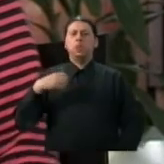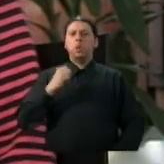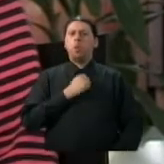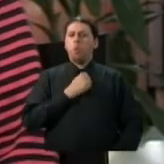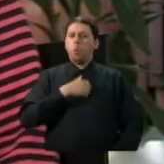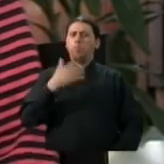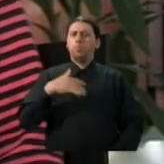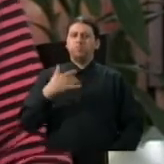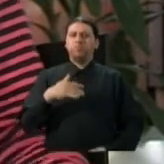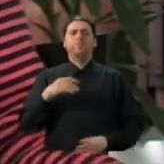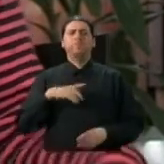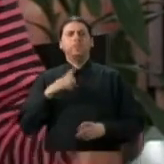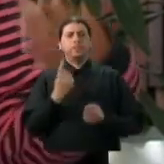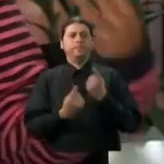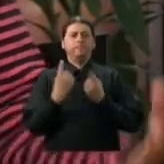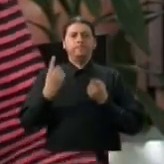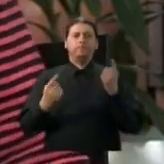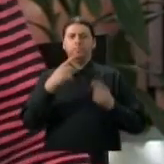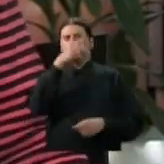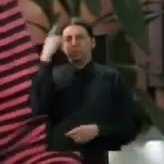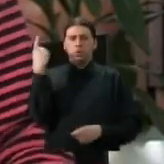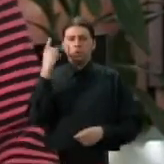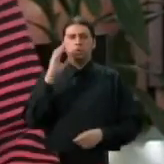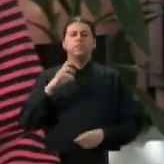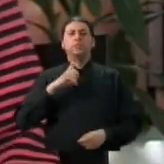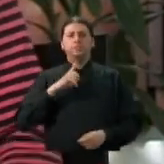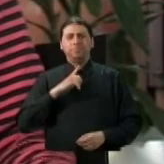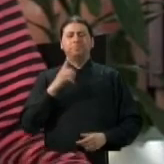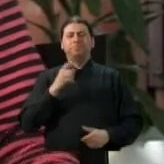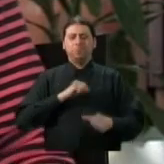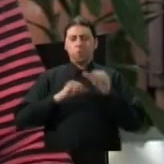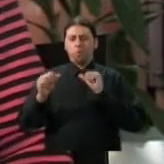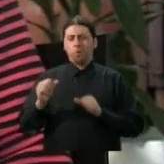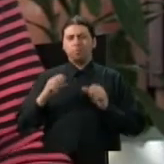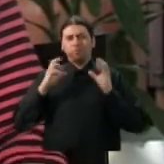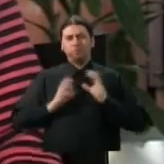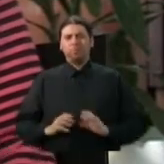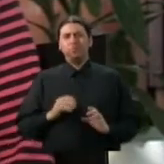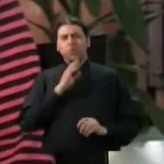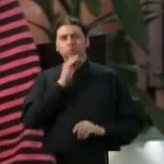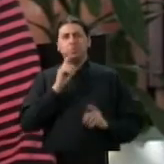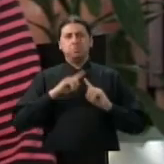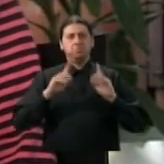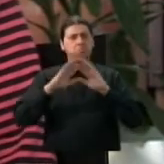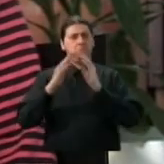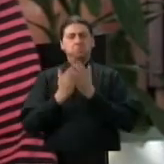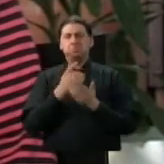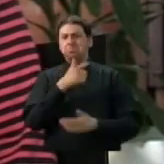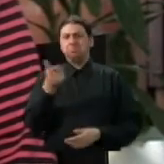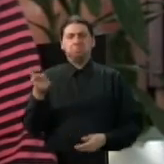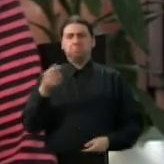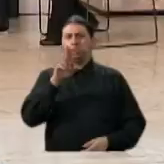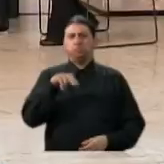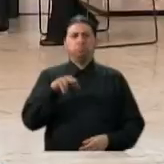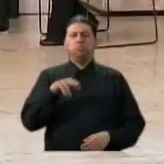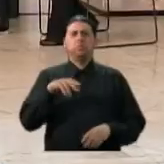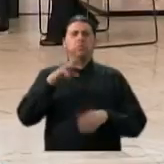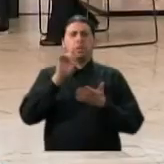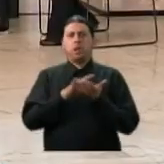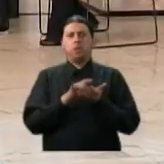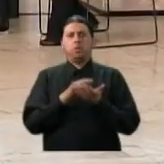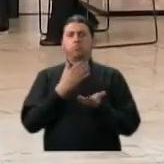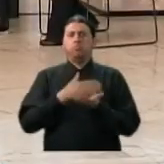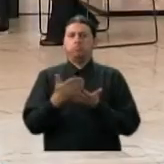fica dolorido. Em algumas pessoas dá reação, mas lá no colégio, que eu saiba, não deu nenhuma reação. Sim, não teve nenhum caso a partir daquilo